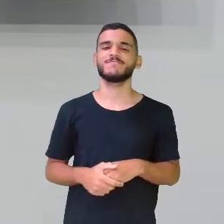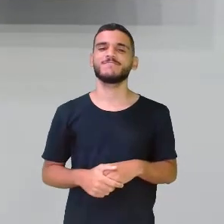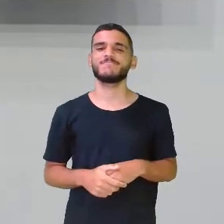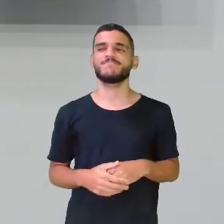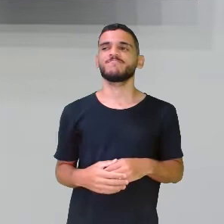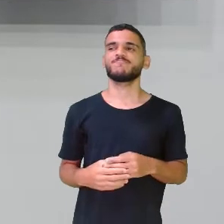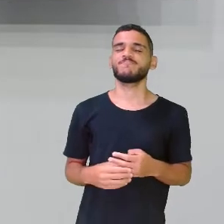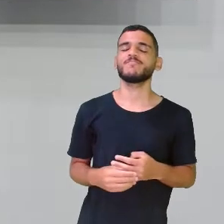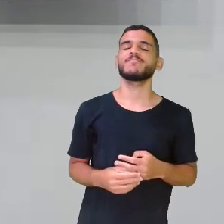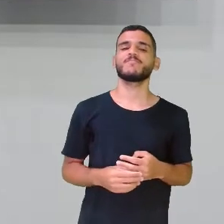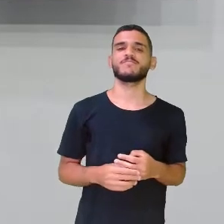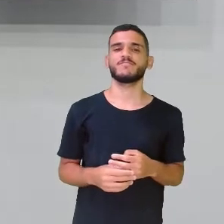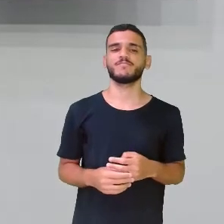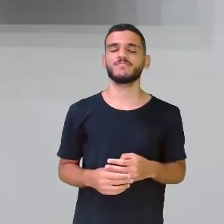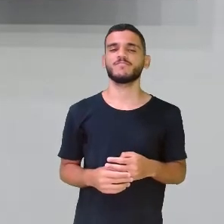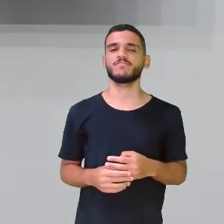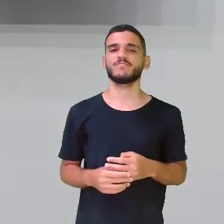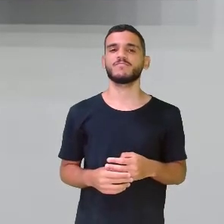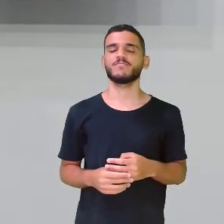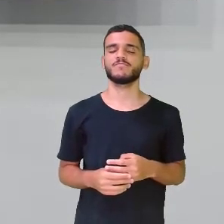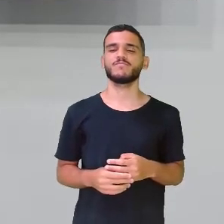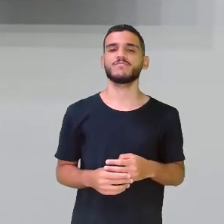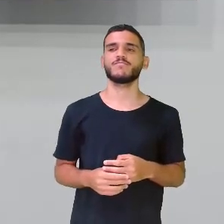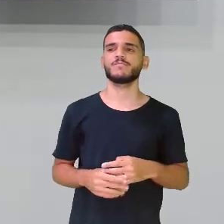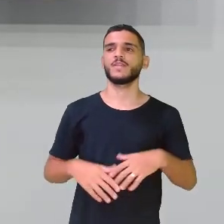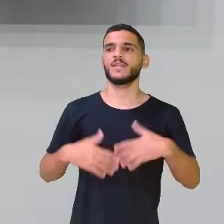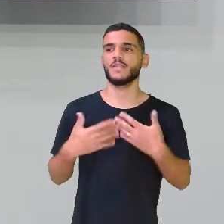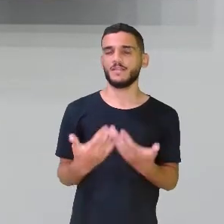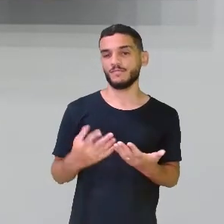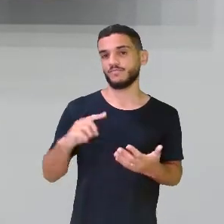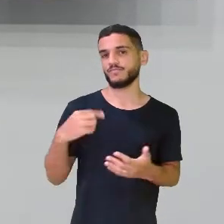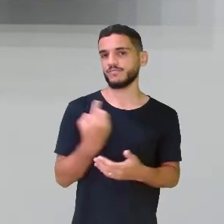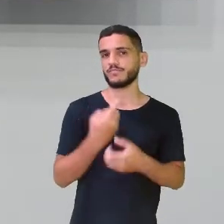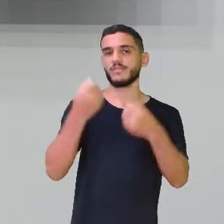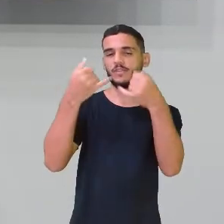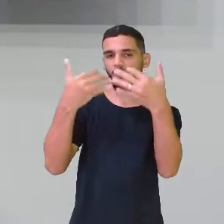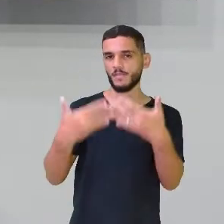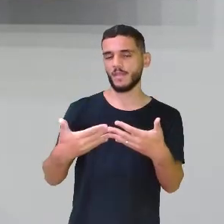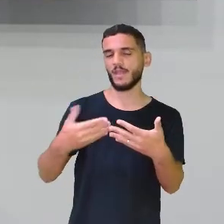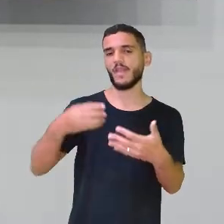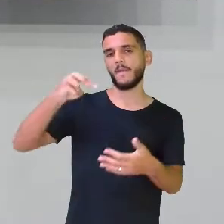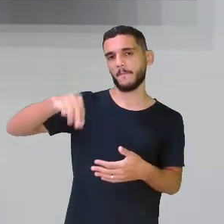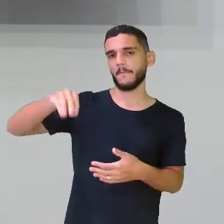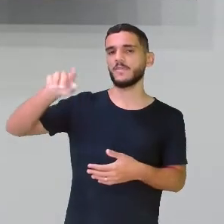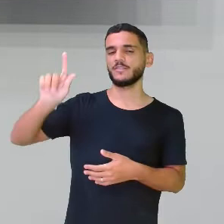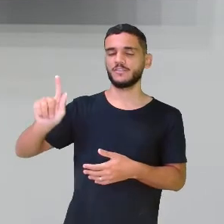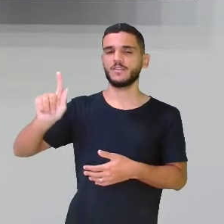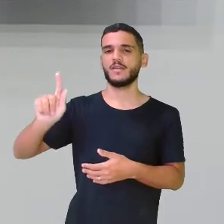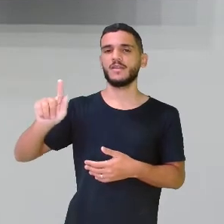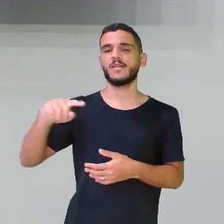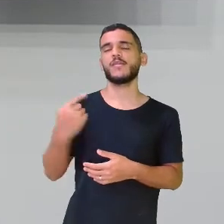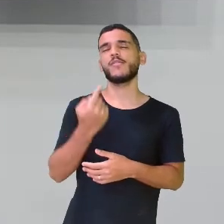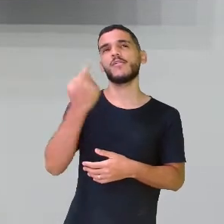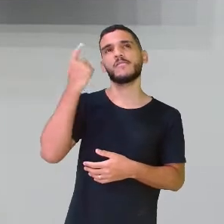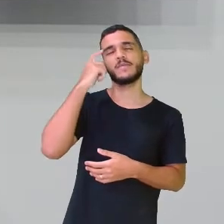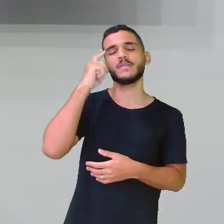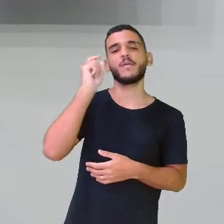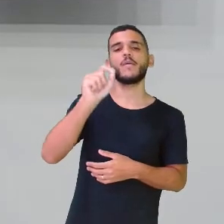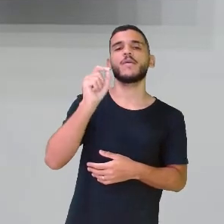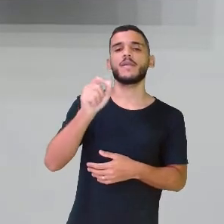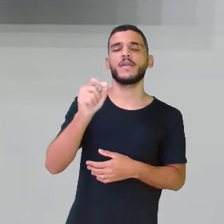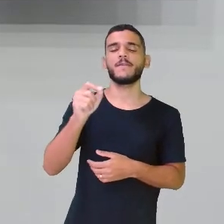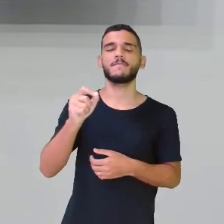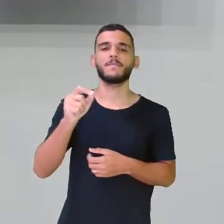chupeta, fácil demais. É lógico que quando a gente fala de miligramas, a gente pensa em